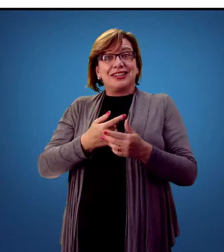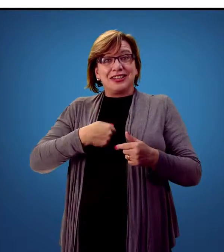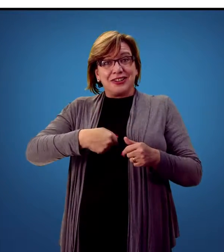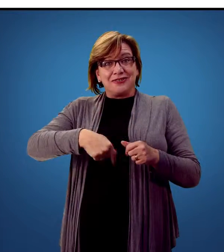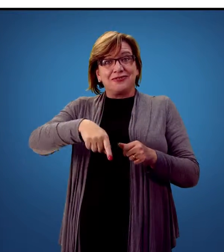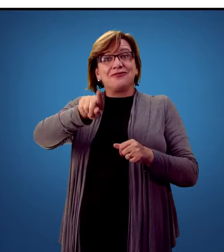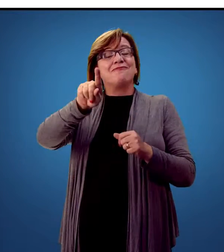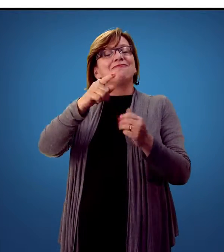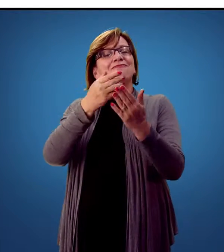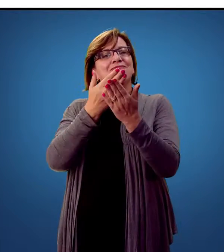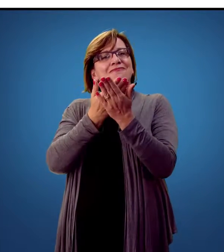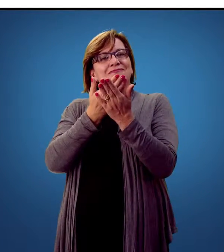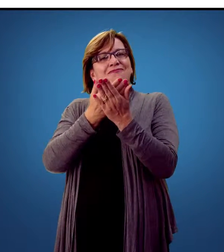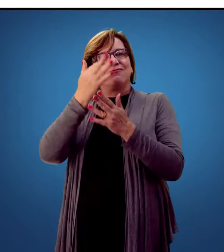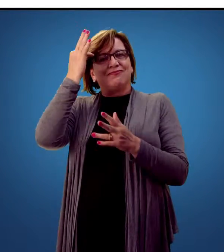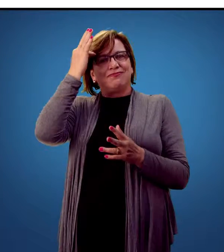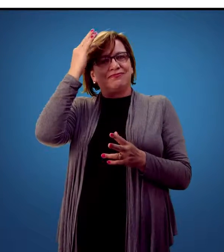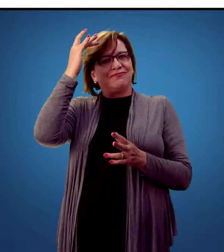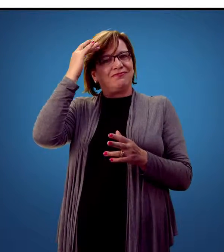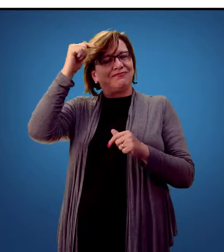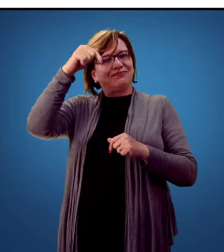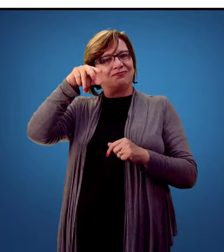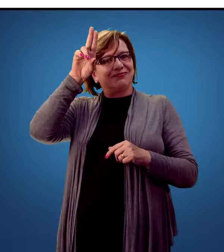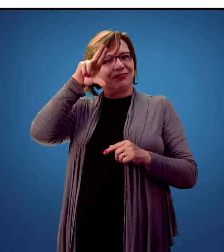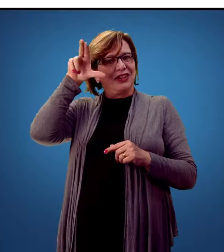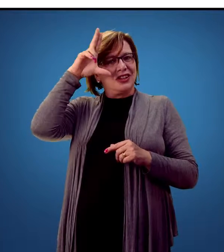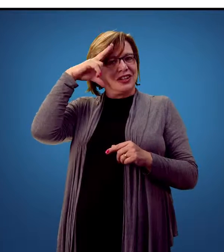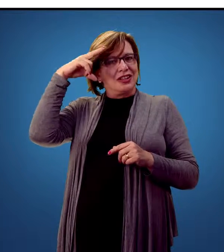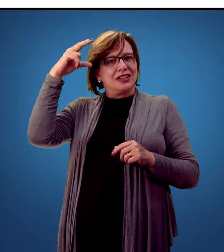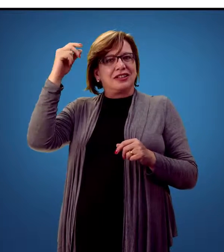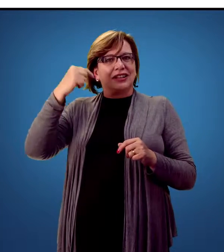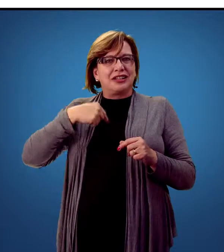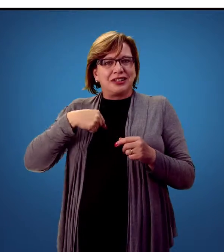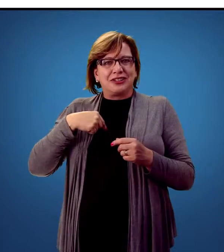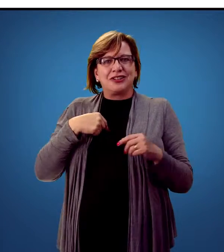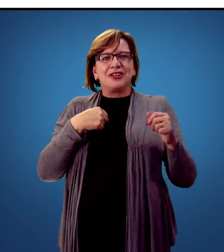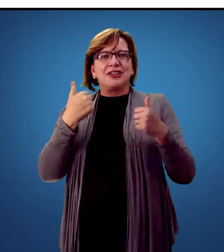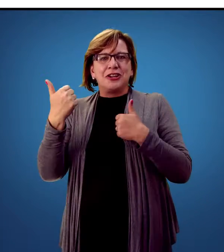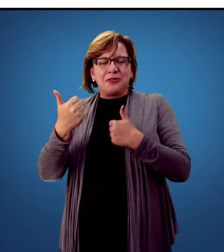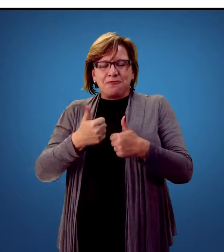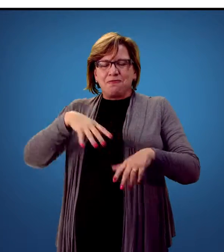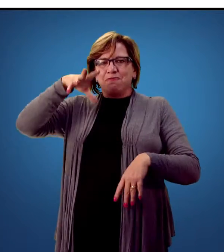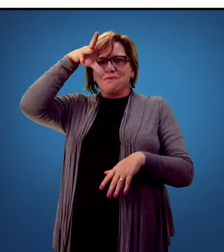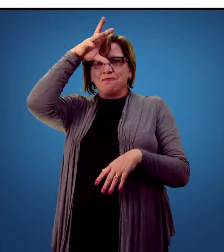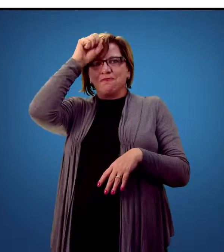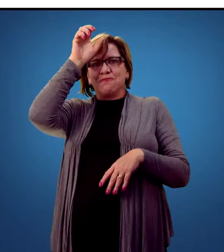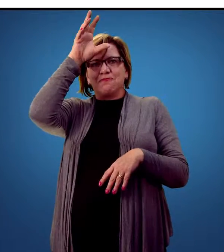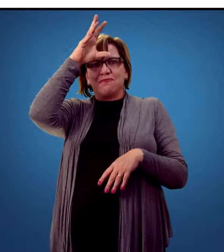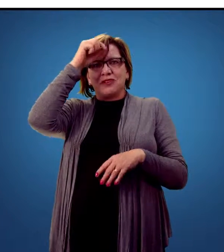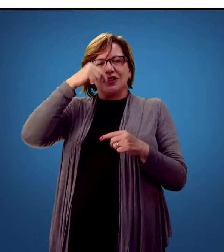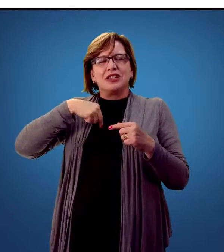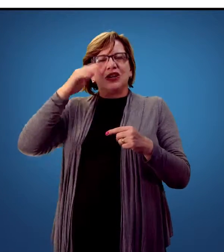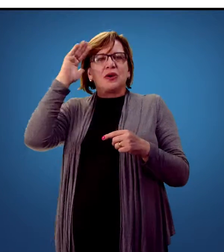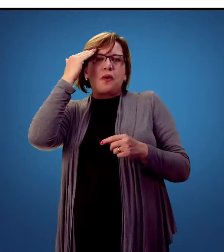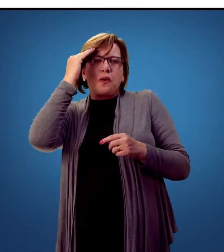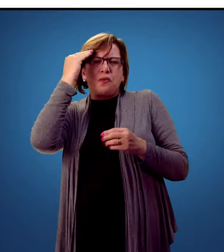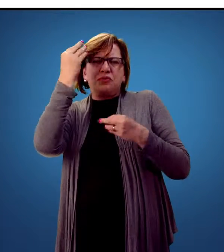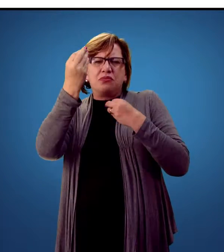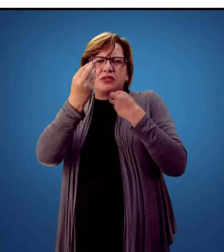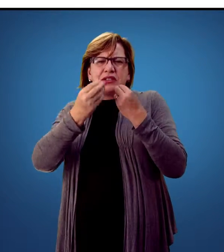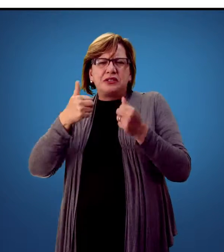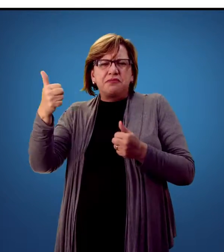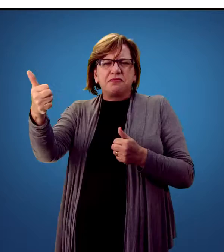cursar é a filosofia que e essa minha caminhada fez com que eu aprendesse e compreendesse e